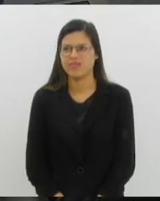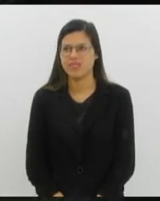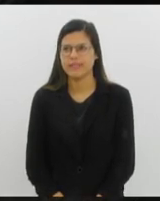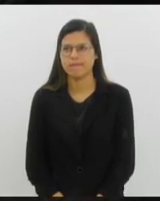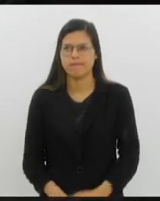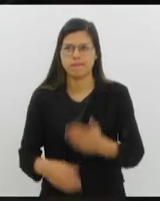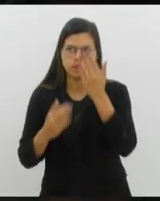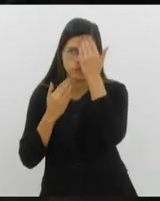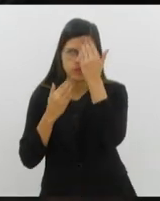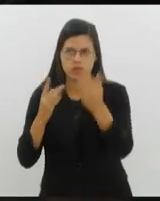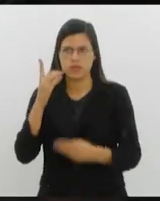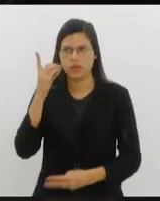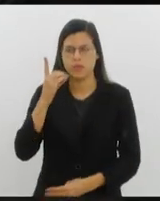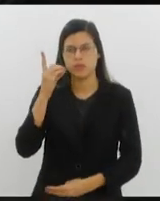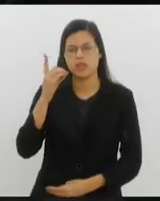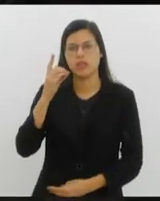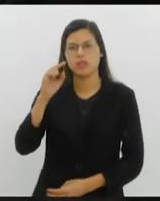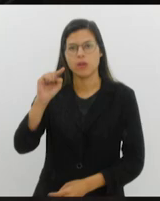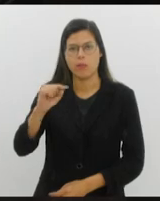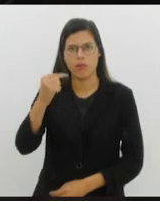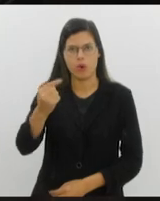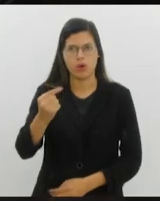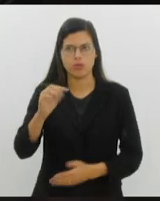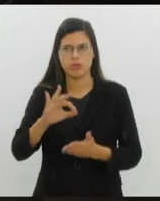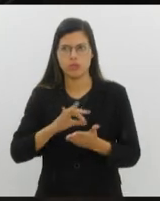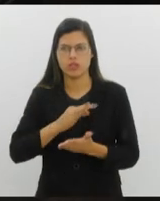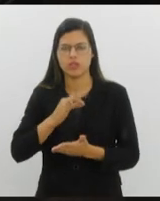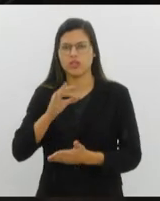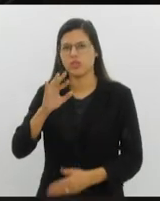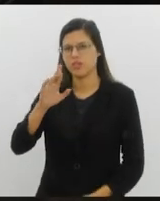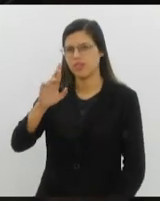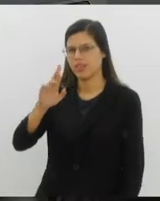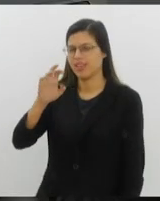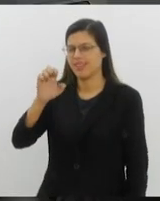Obrigada, deputada. Próximo orador inscrito, deputado Renan Jordi.